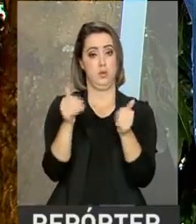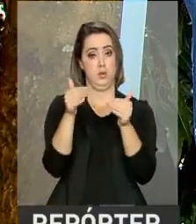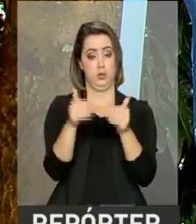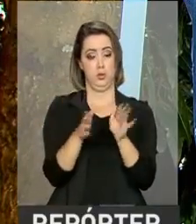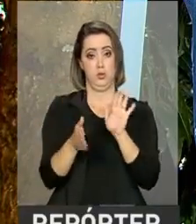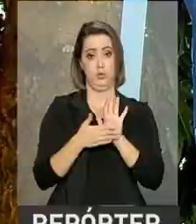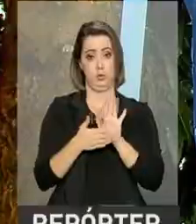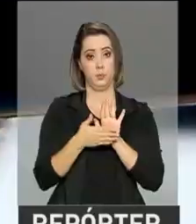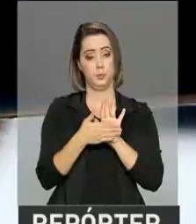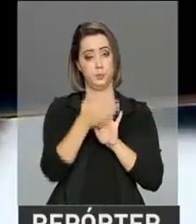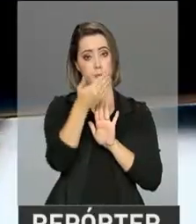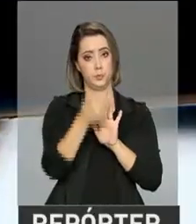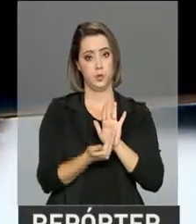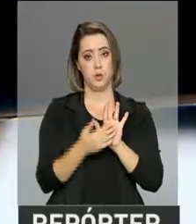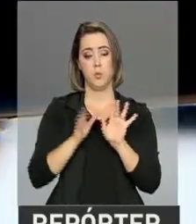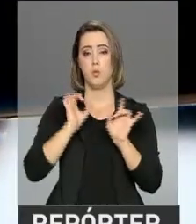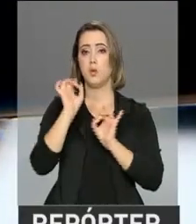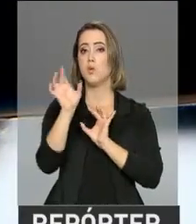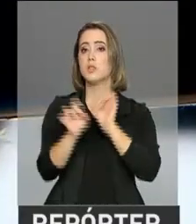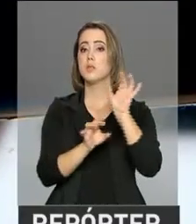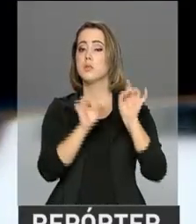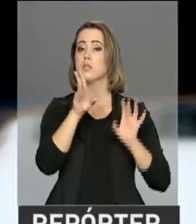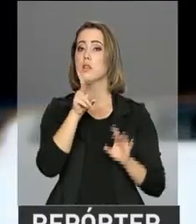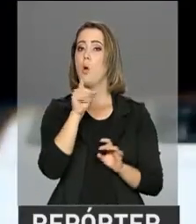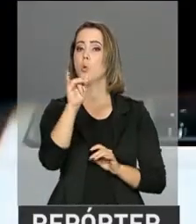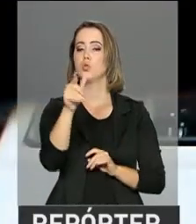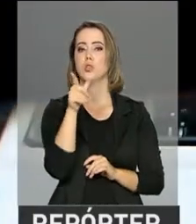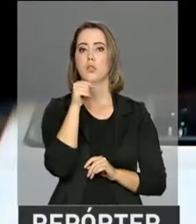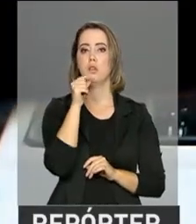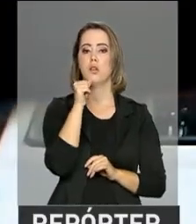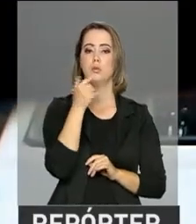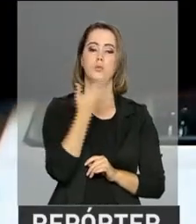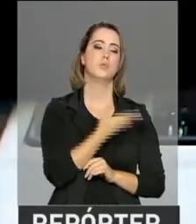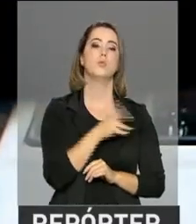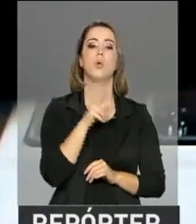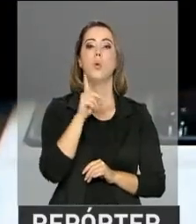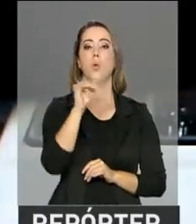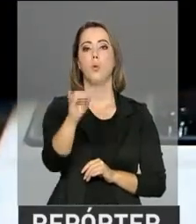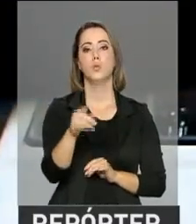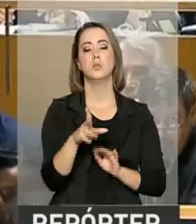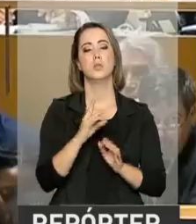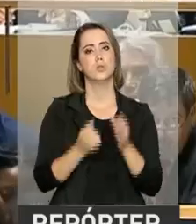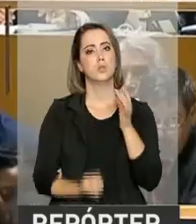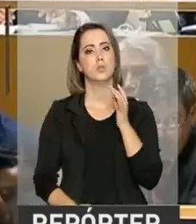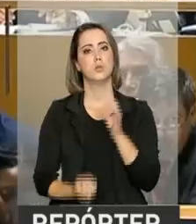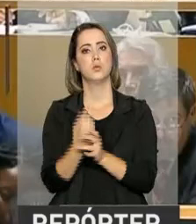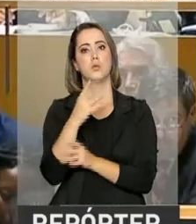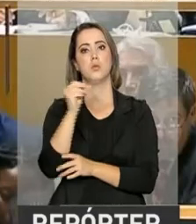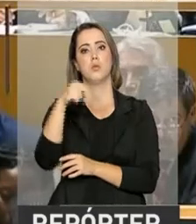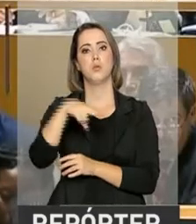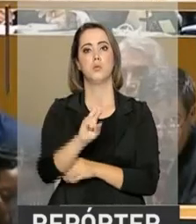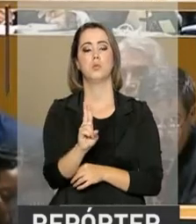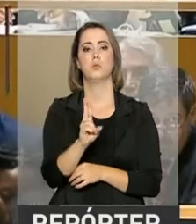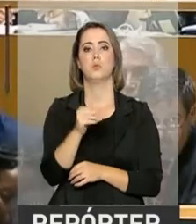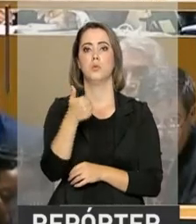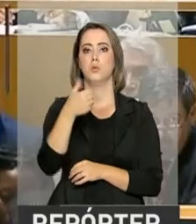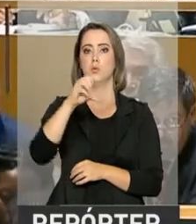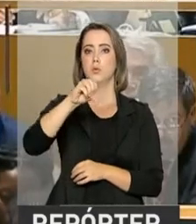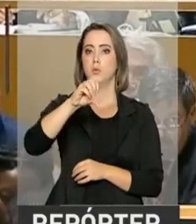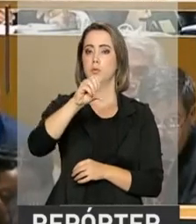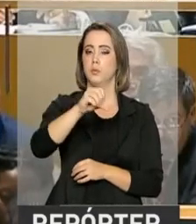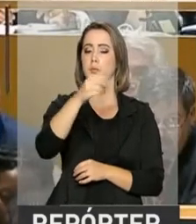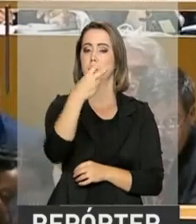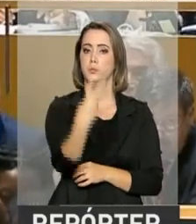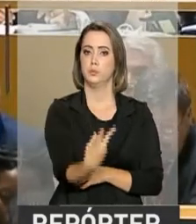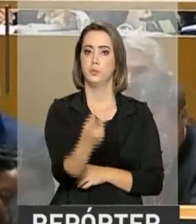pelo governo em comemoração ao dia mundial da água a data que foi instituída pela onu em 1992